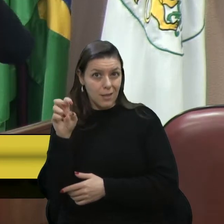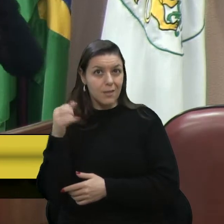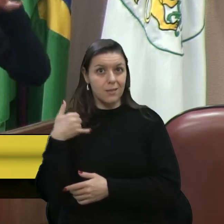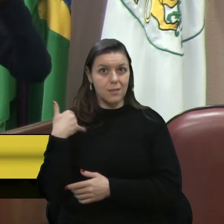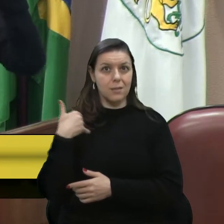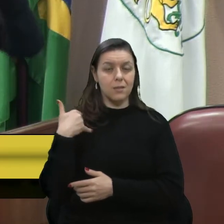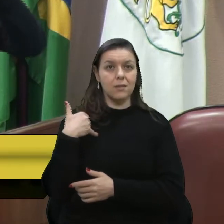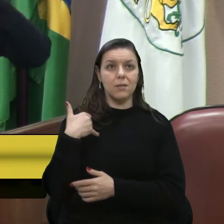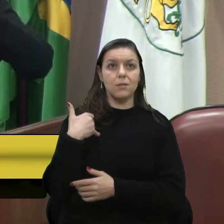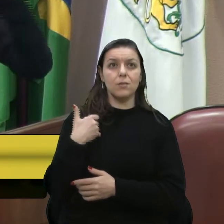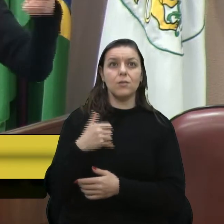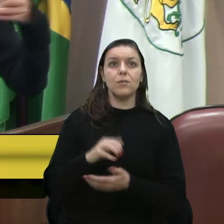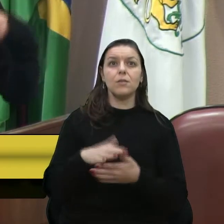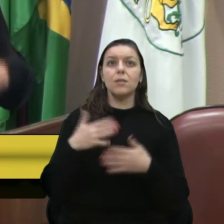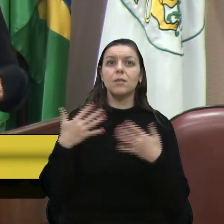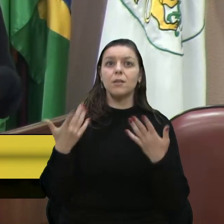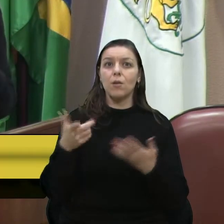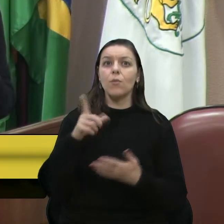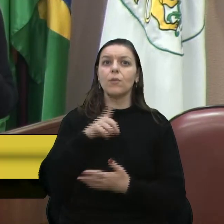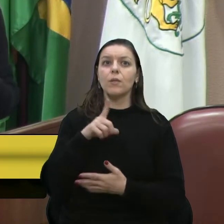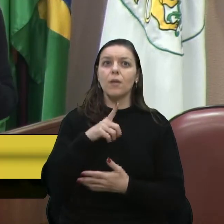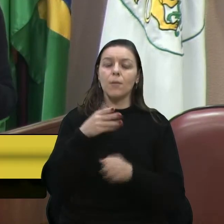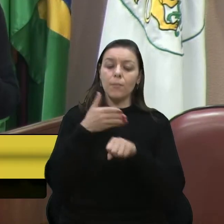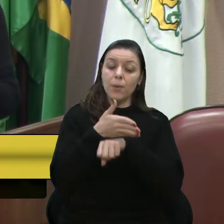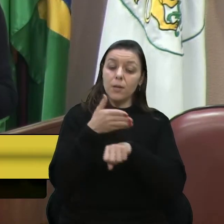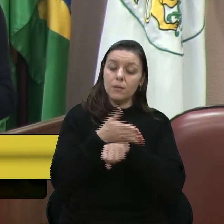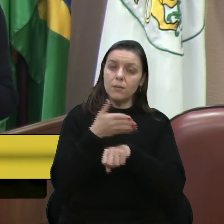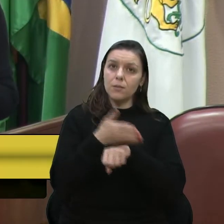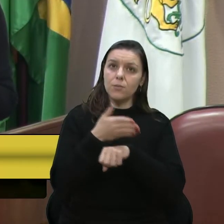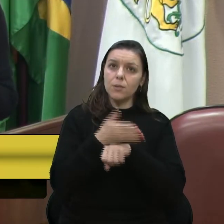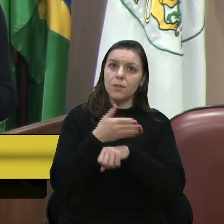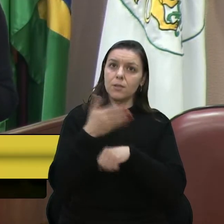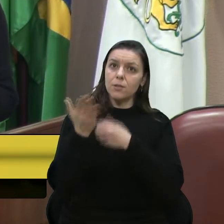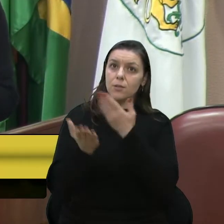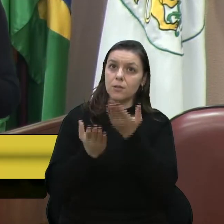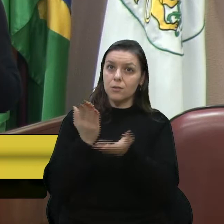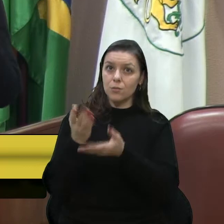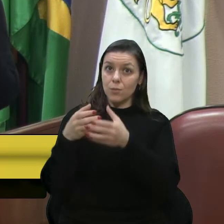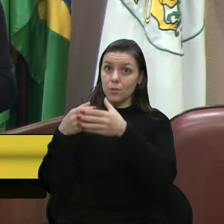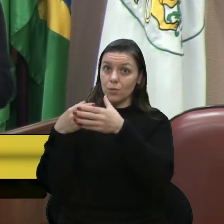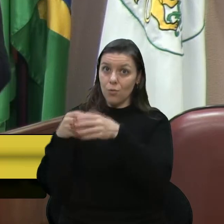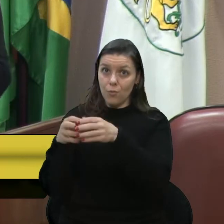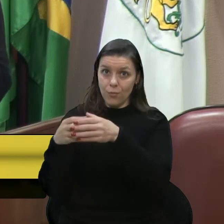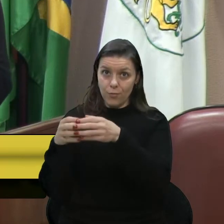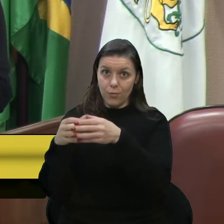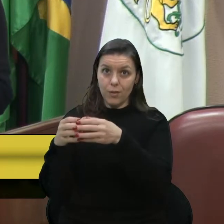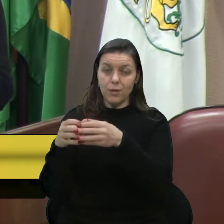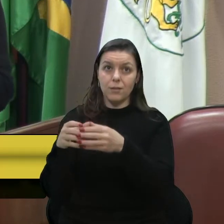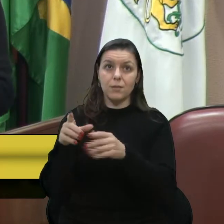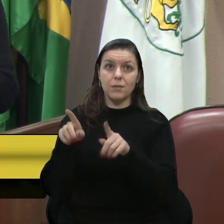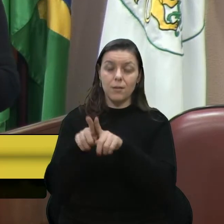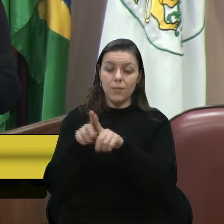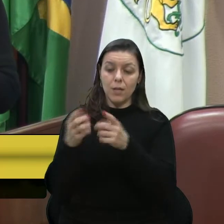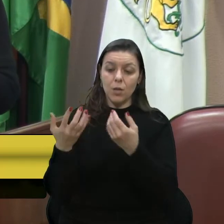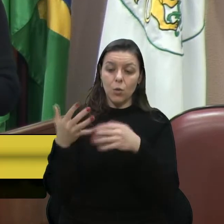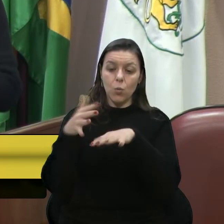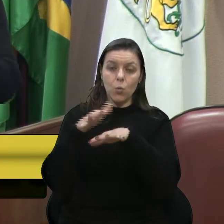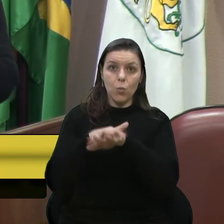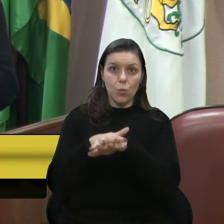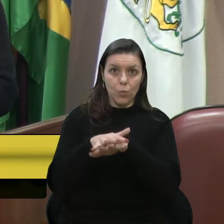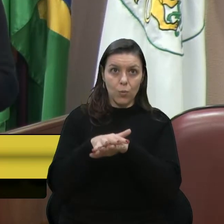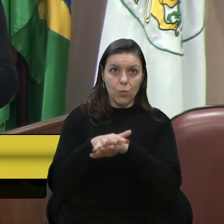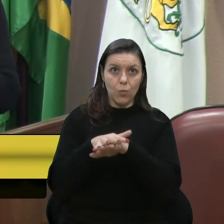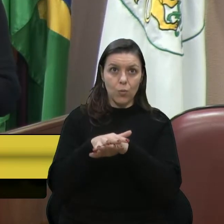que, portanto, estariam participando do serviço de convivência. Estão incluídas no cadastro